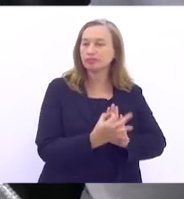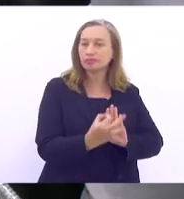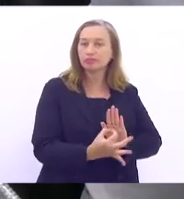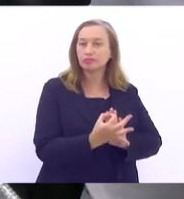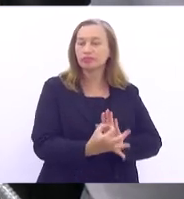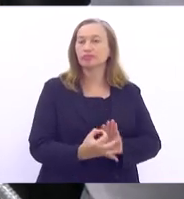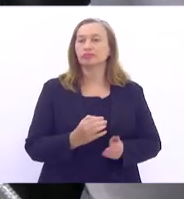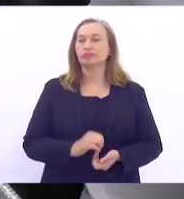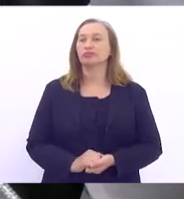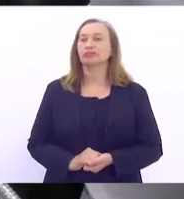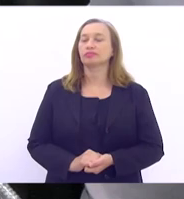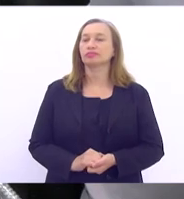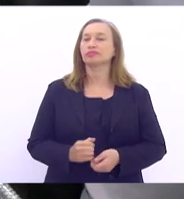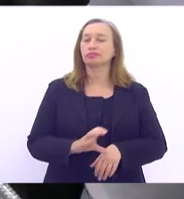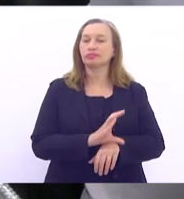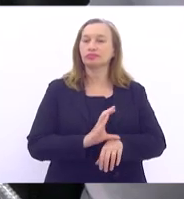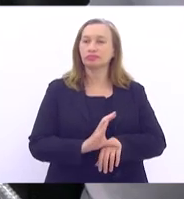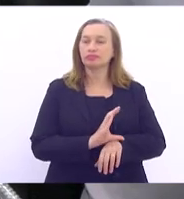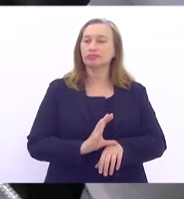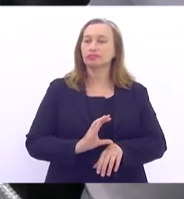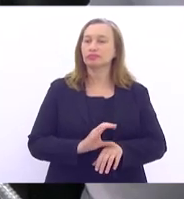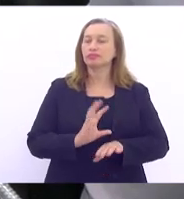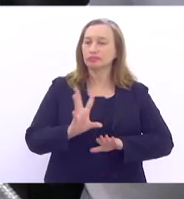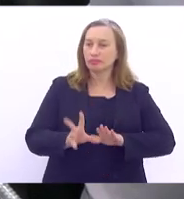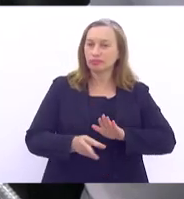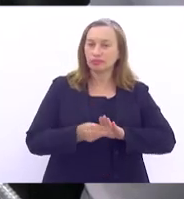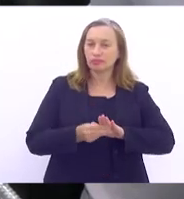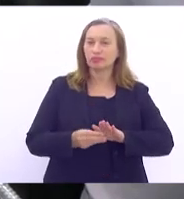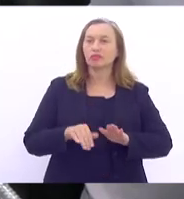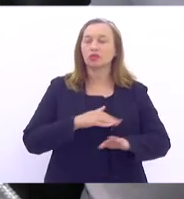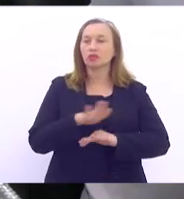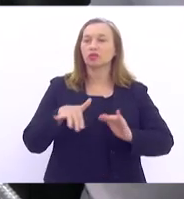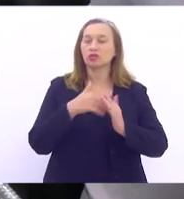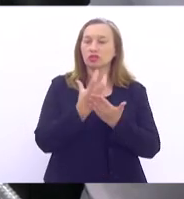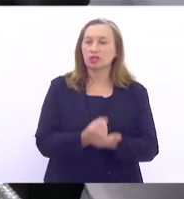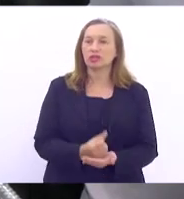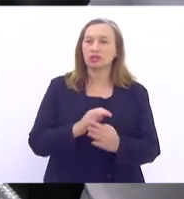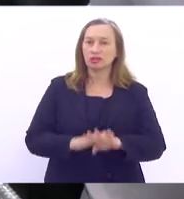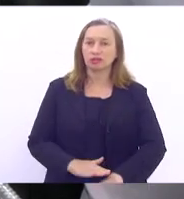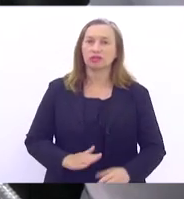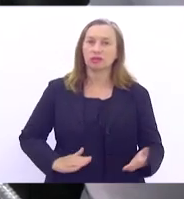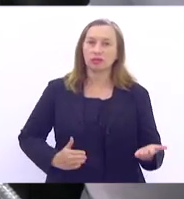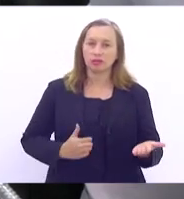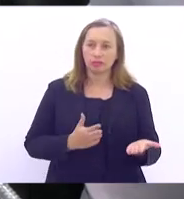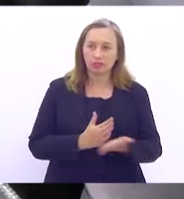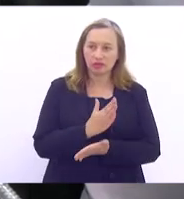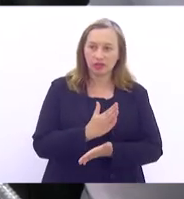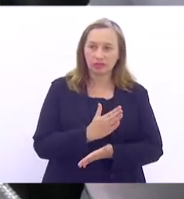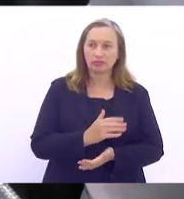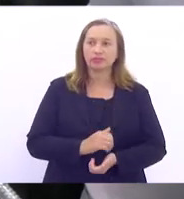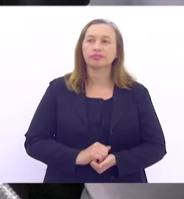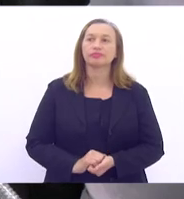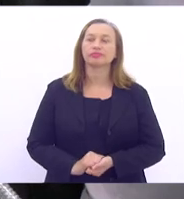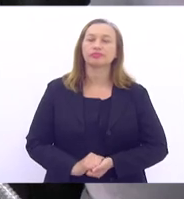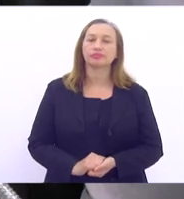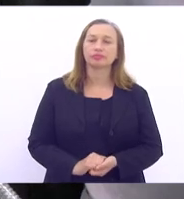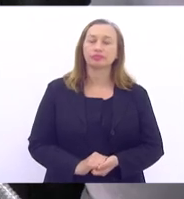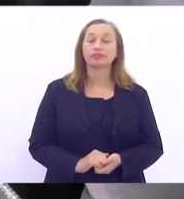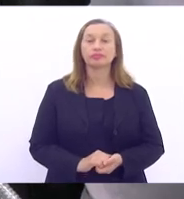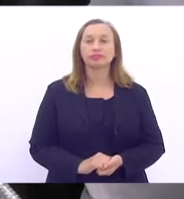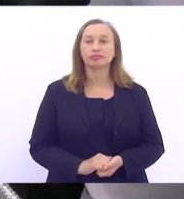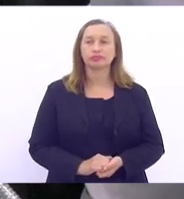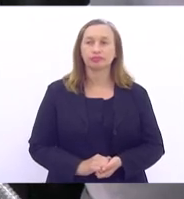retificado pela constitucionalidade com emendas. Senhores que aprovam, permaneçam como estão. Aprovado.